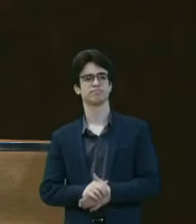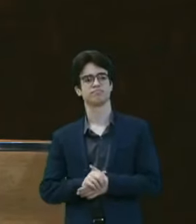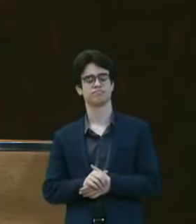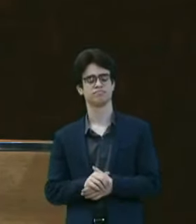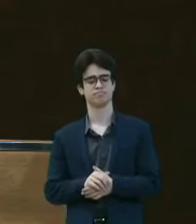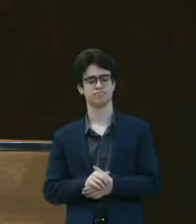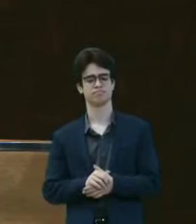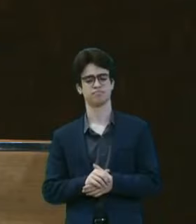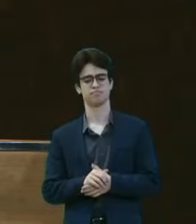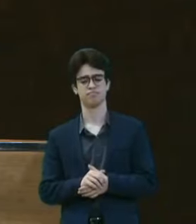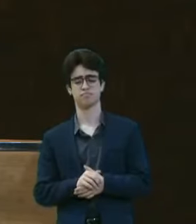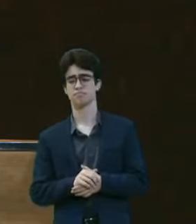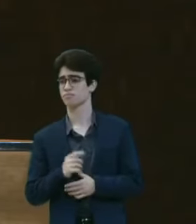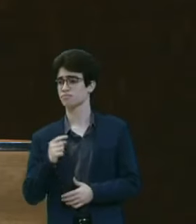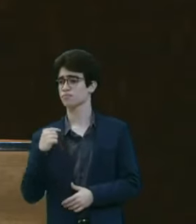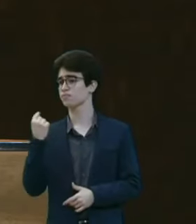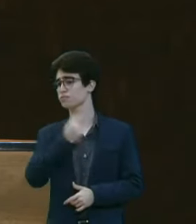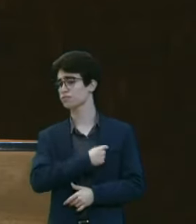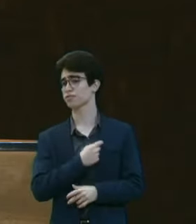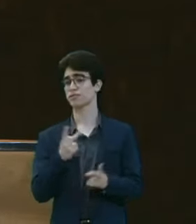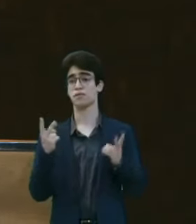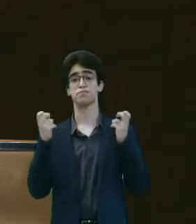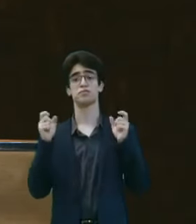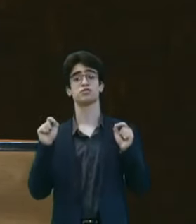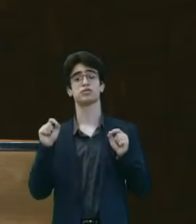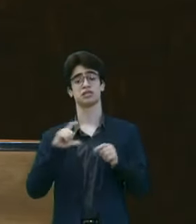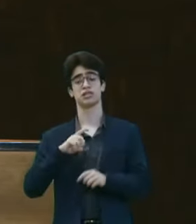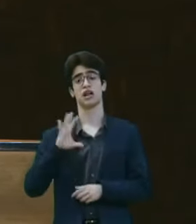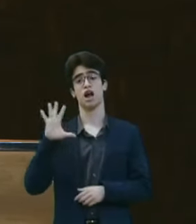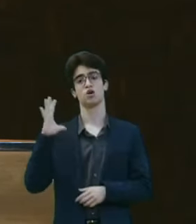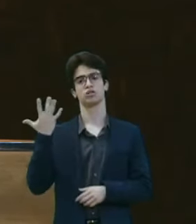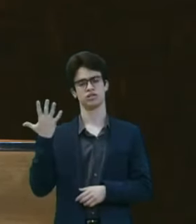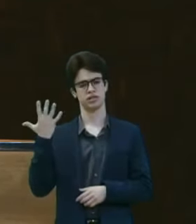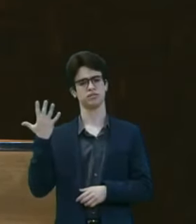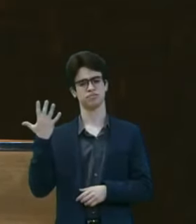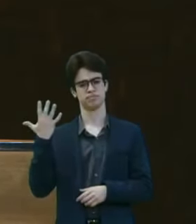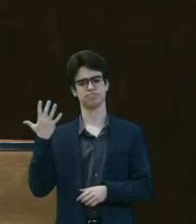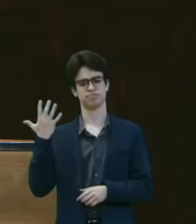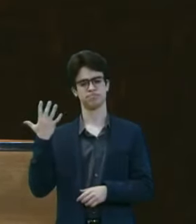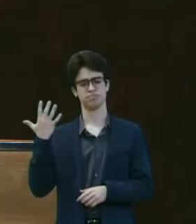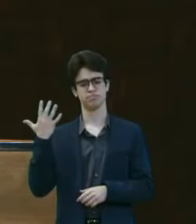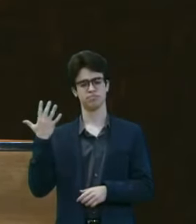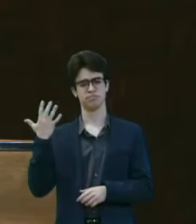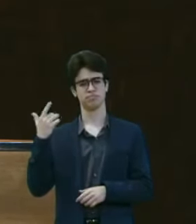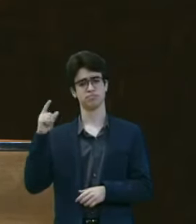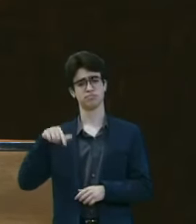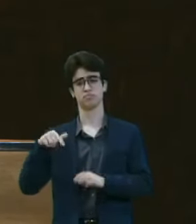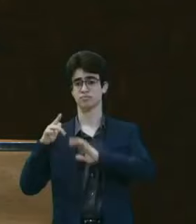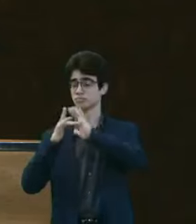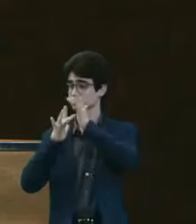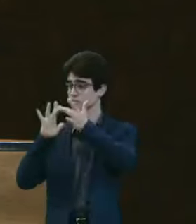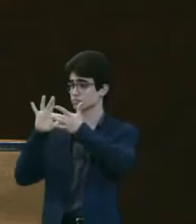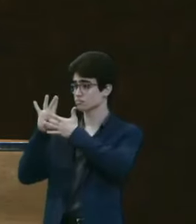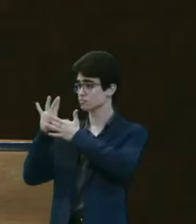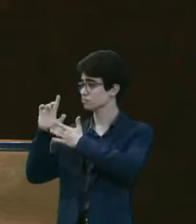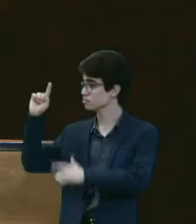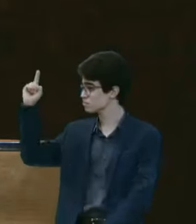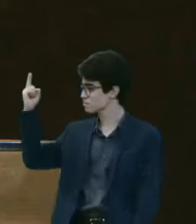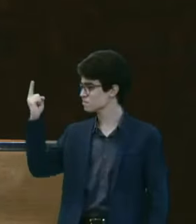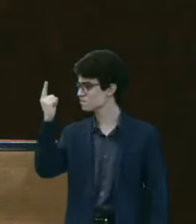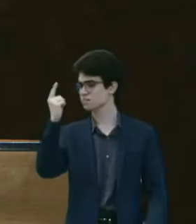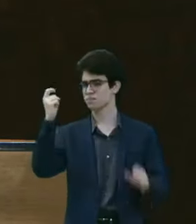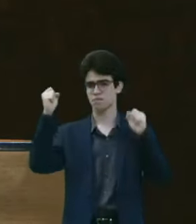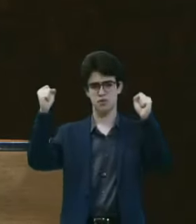E sabe, nós vemos aqui o cumprimento de algo. Jesus é aquele que vem e que tem